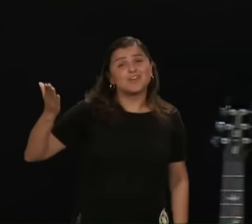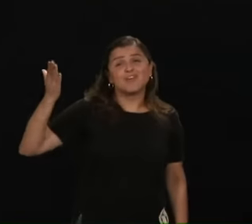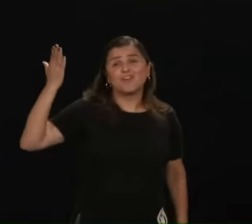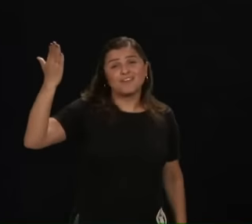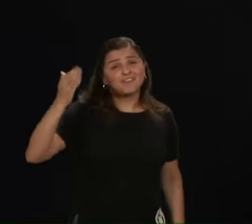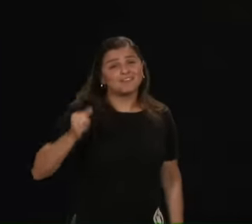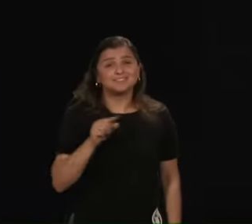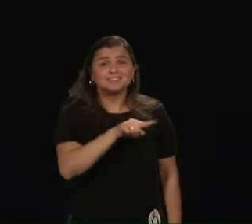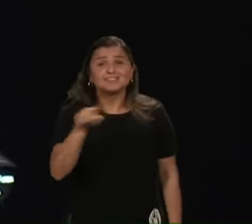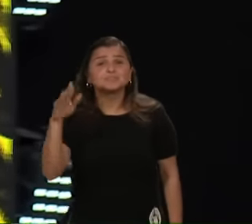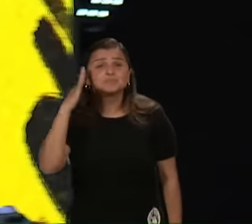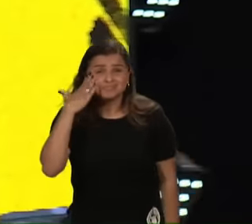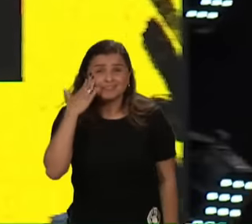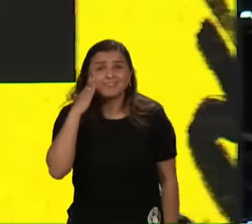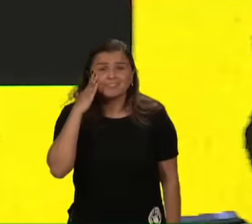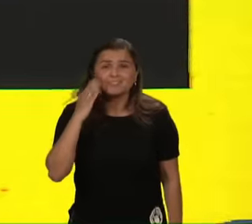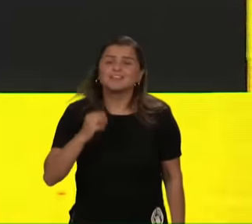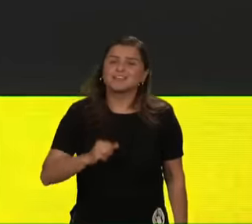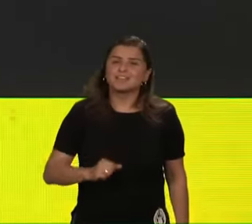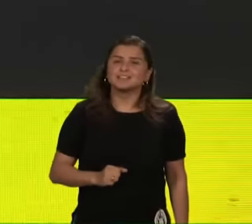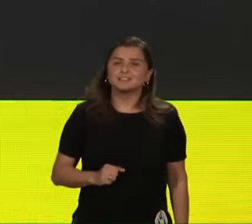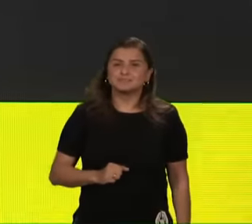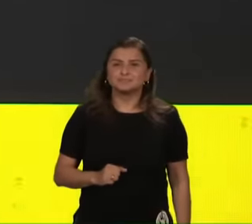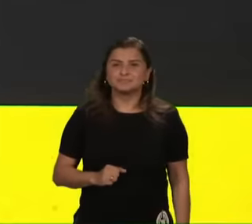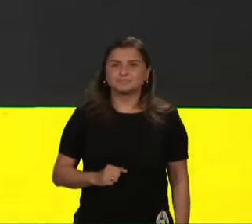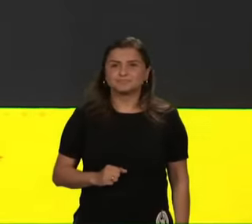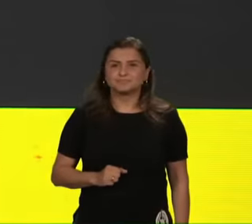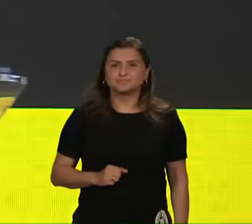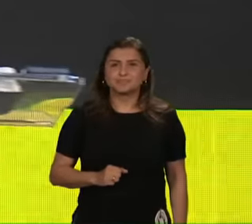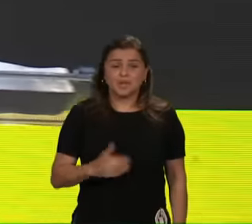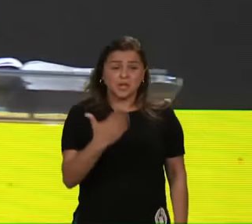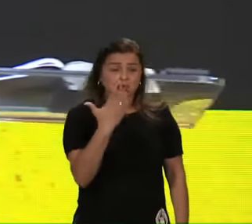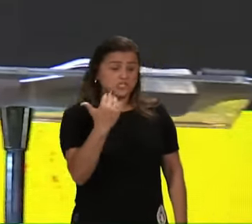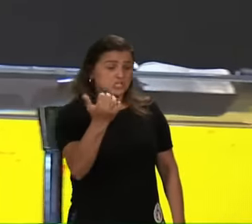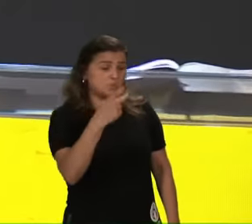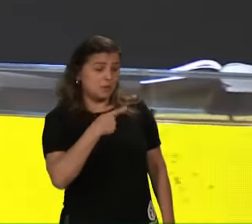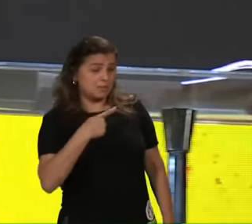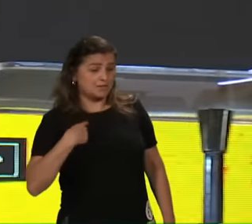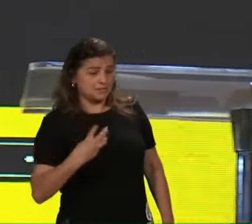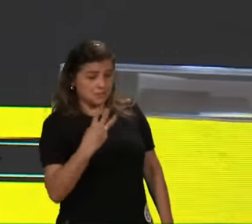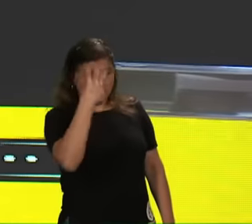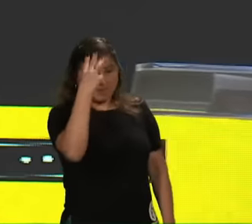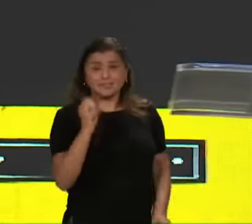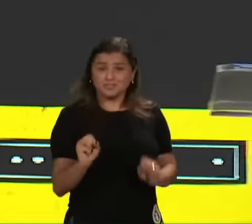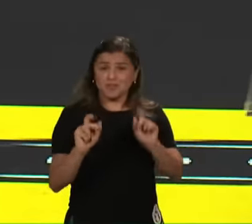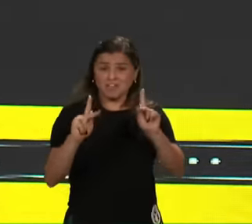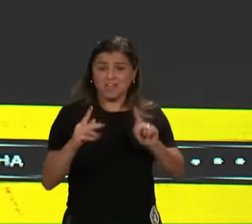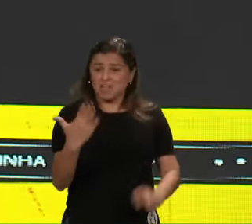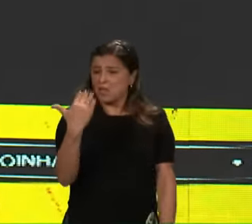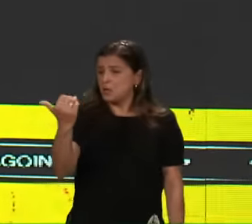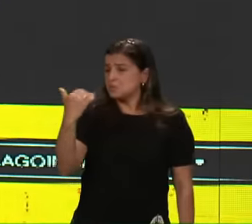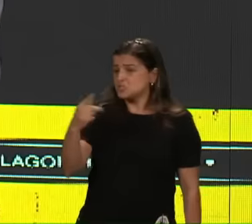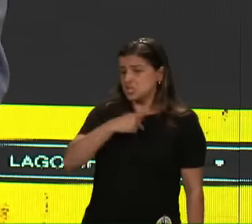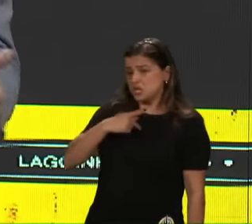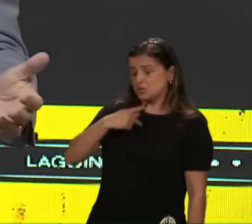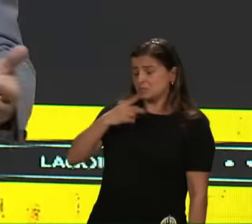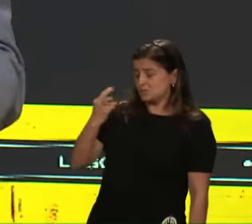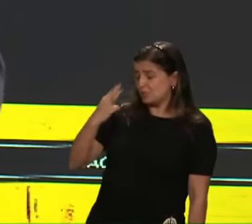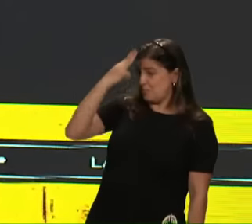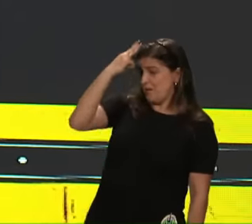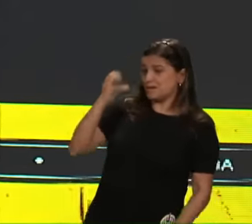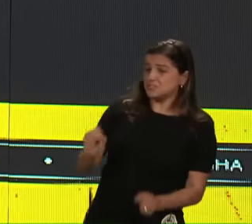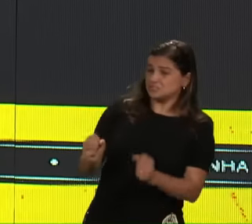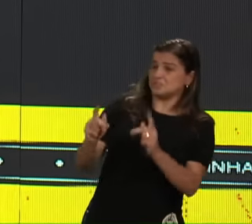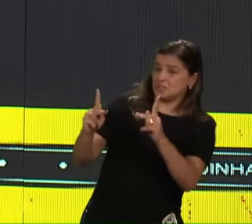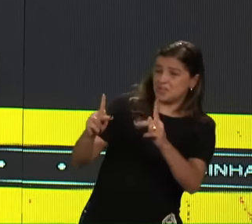Entenda isso. Se alguém me chama de Pastor Márcio, tudo bem. Se me chama de Márcio, tudo bem. Se me chama de Bey, que era